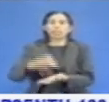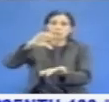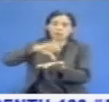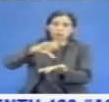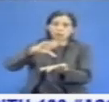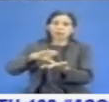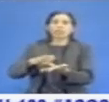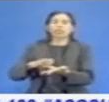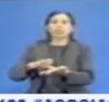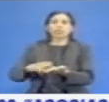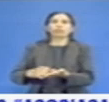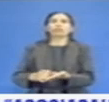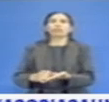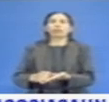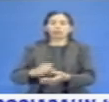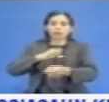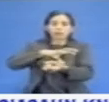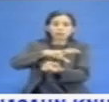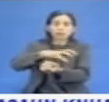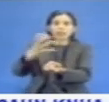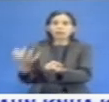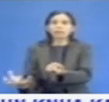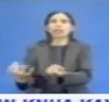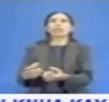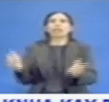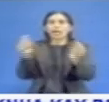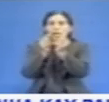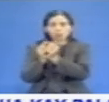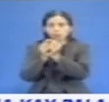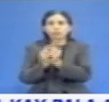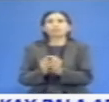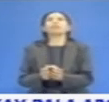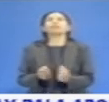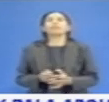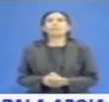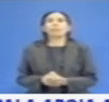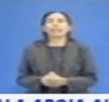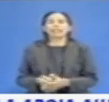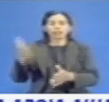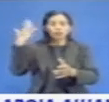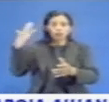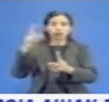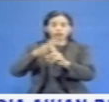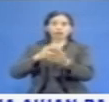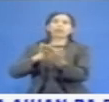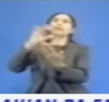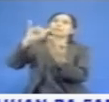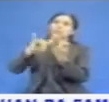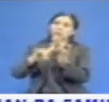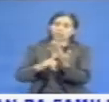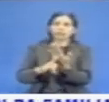e a fatensira nebe voo internacional comércio se retan suspensão de ona desde março tamba